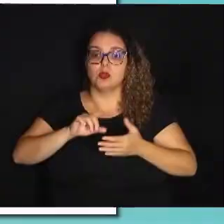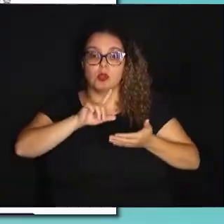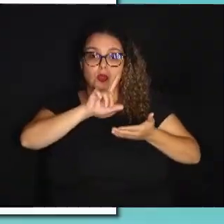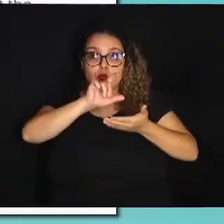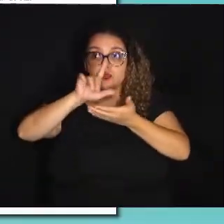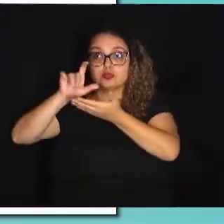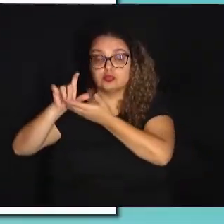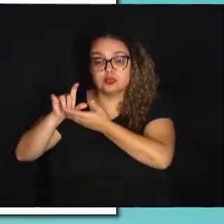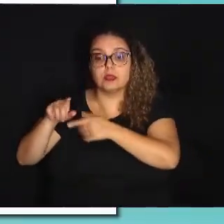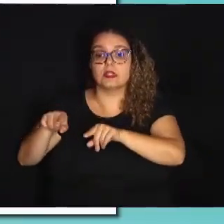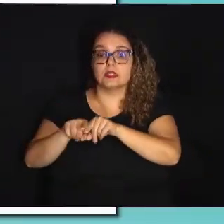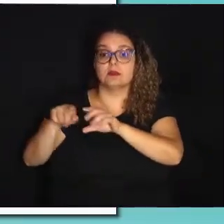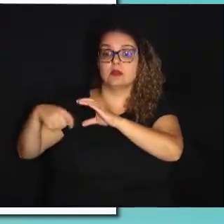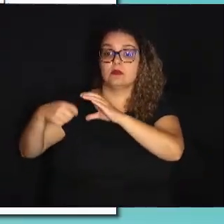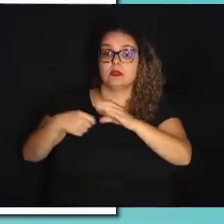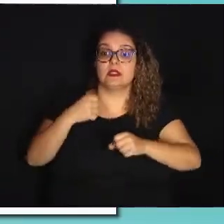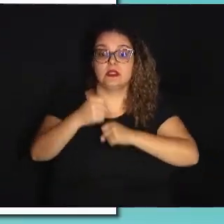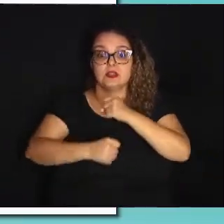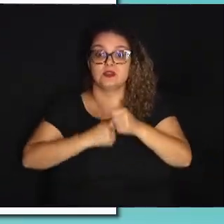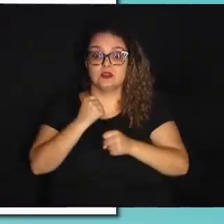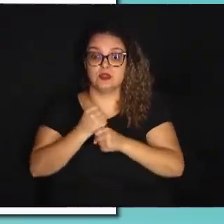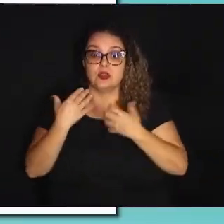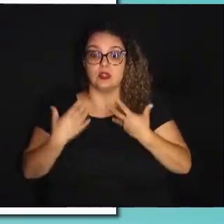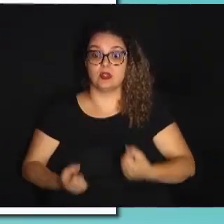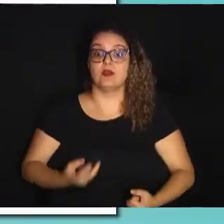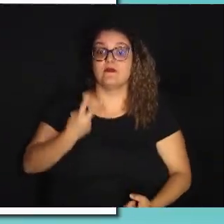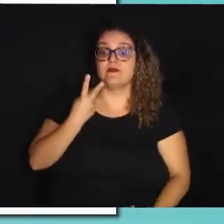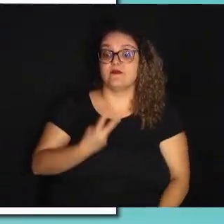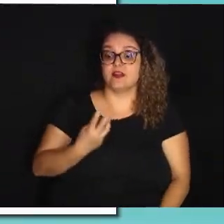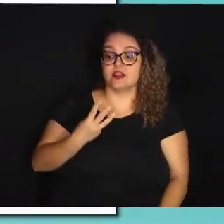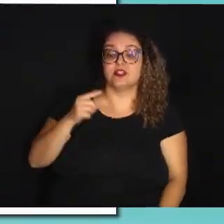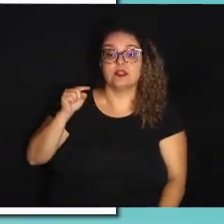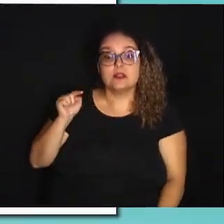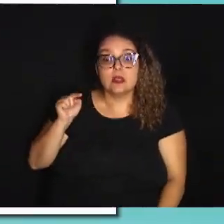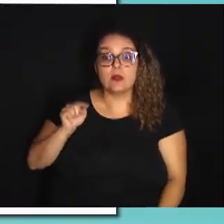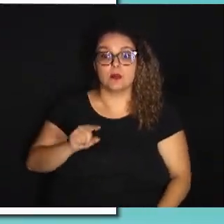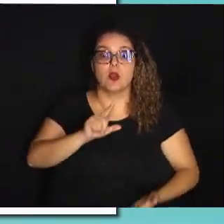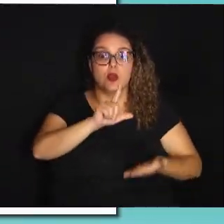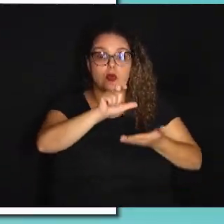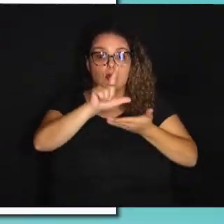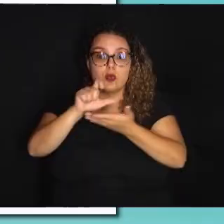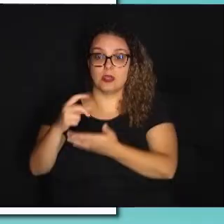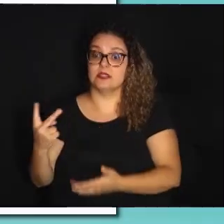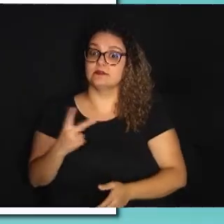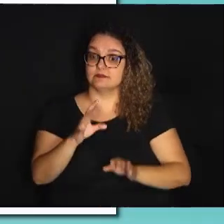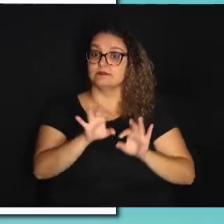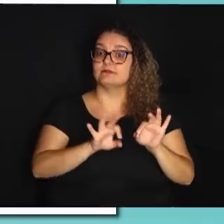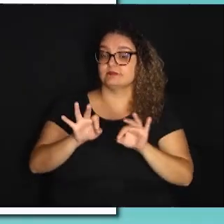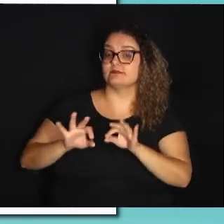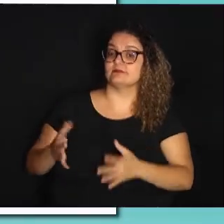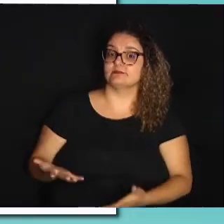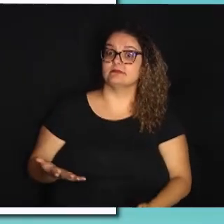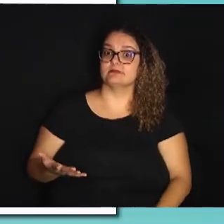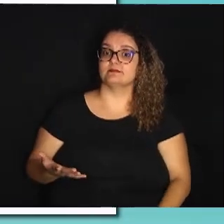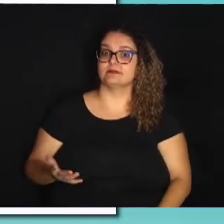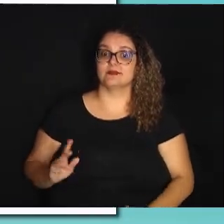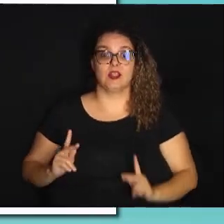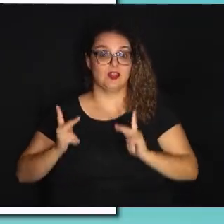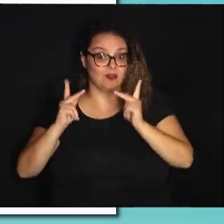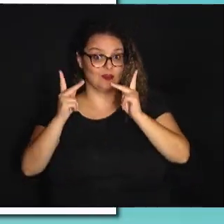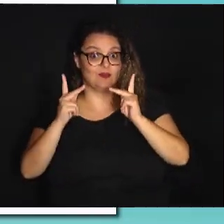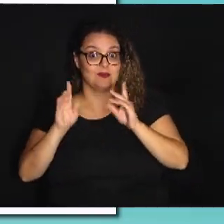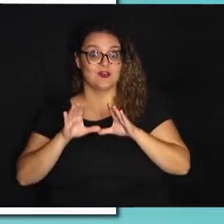iniciativa reúne fotografias e vídeos de todo o mundo. Este ano foram recebidas 23.000 imagens, segundo